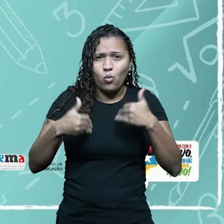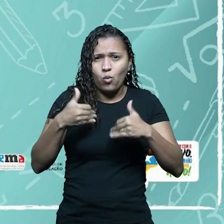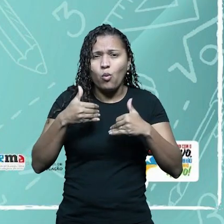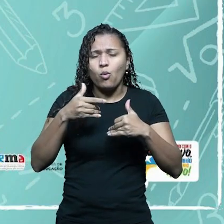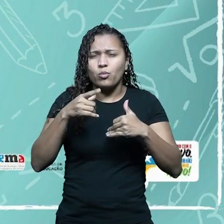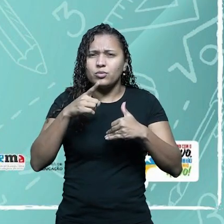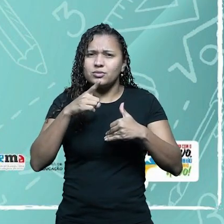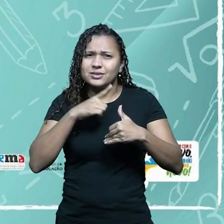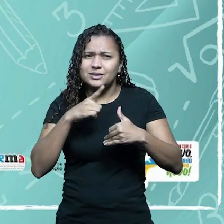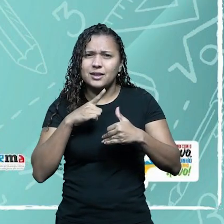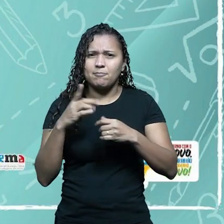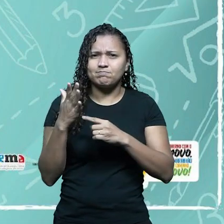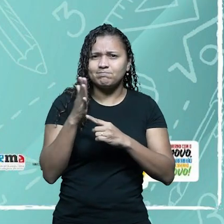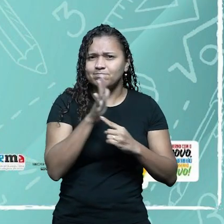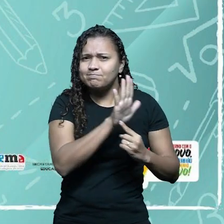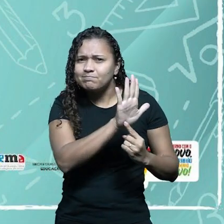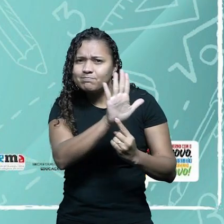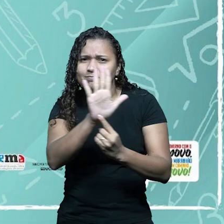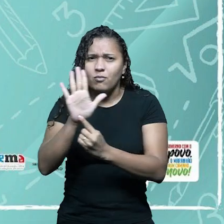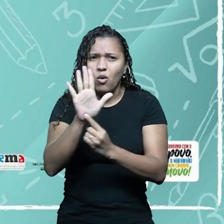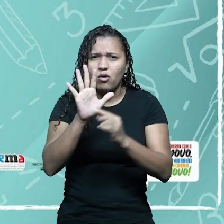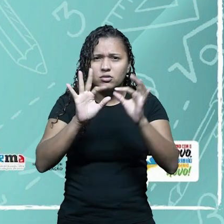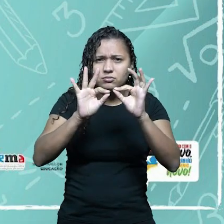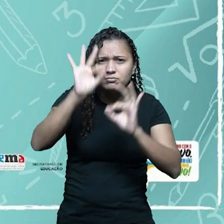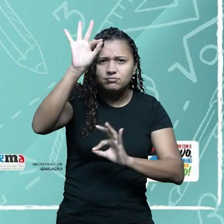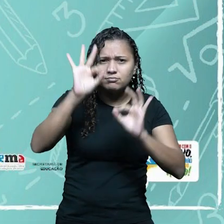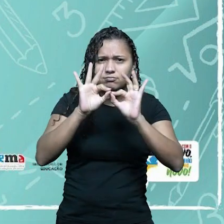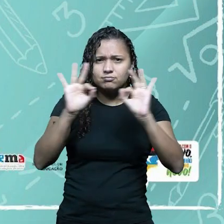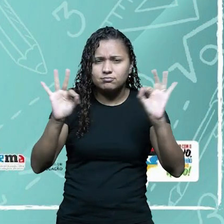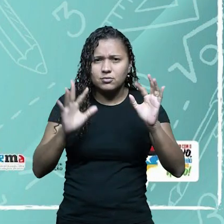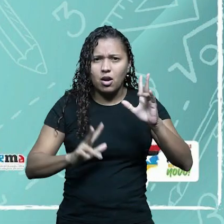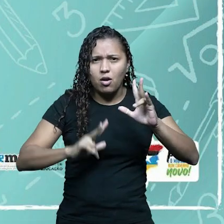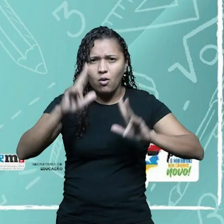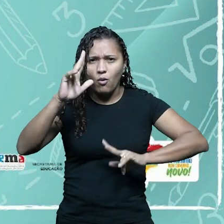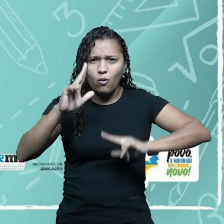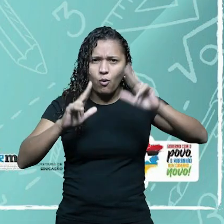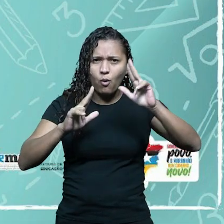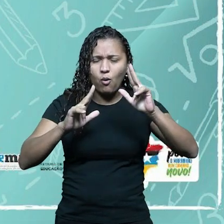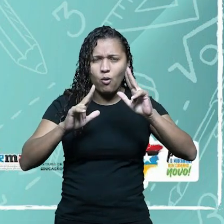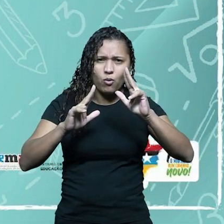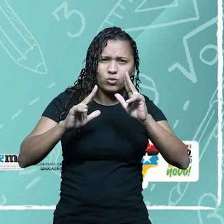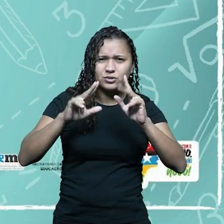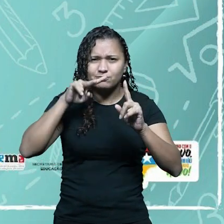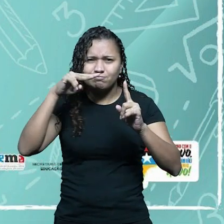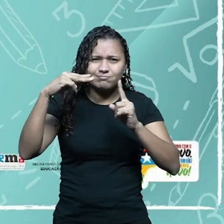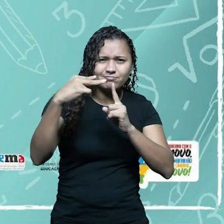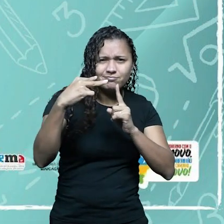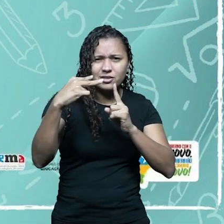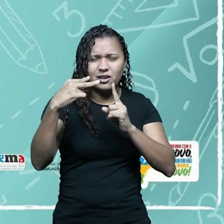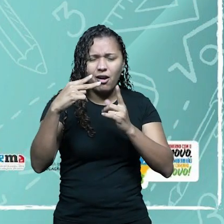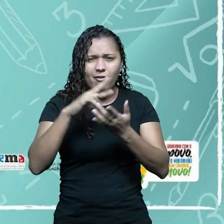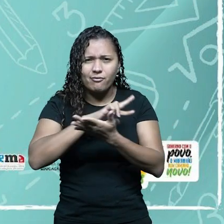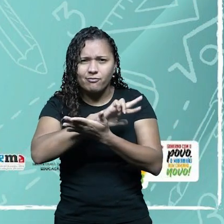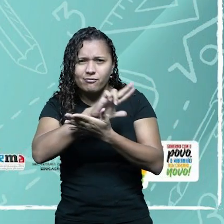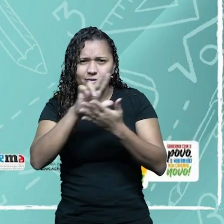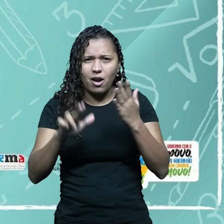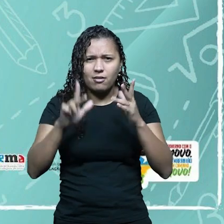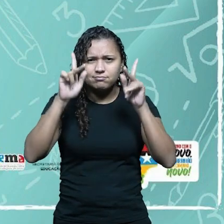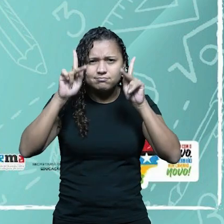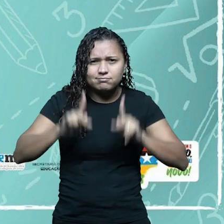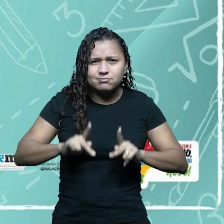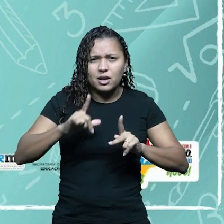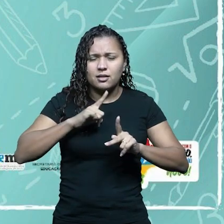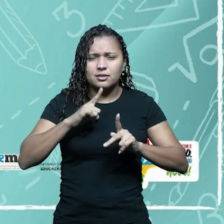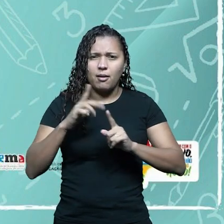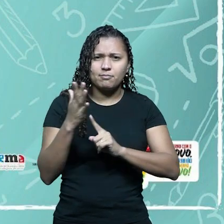de expor medidas, cortes, posicionamentos e entre outros parâmetros para a melhor apresentação